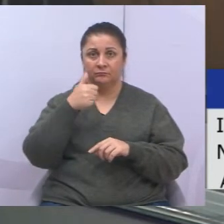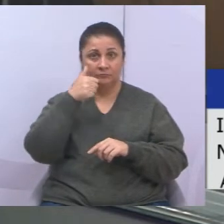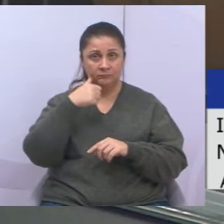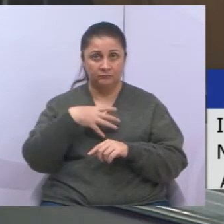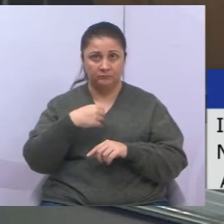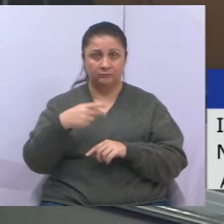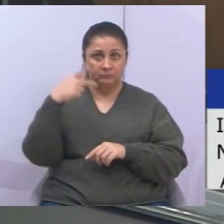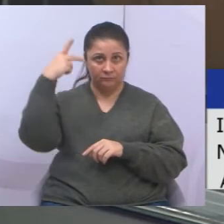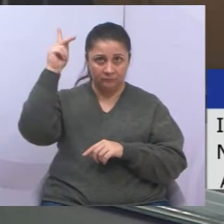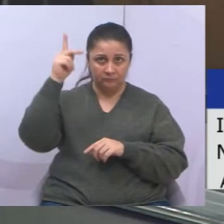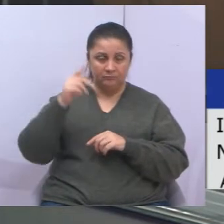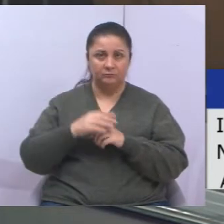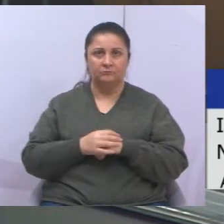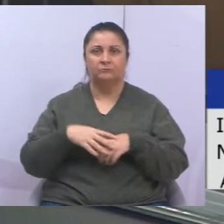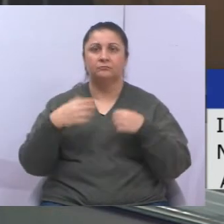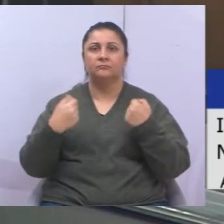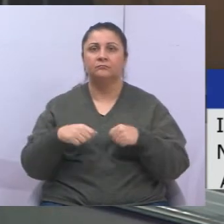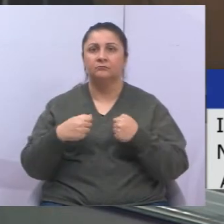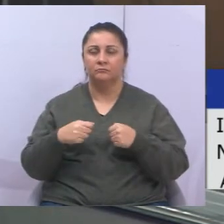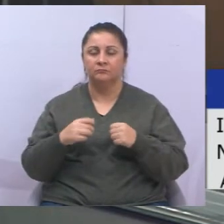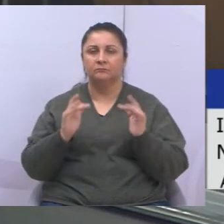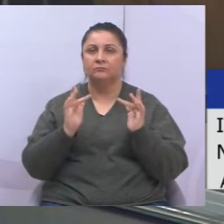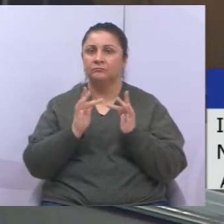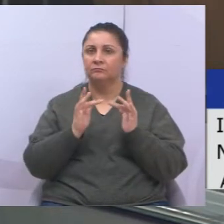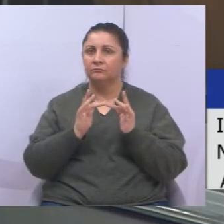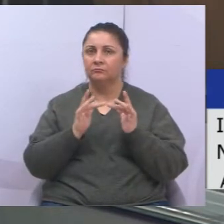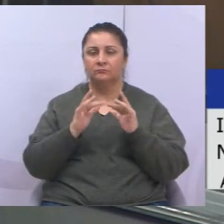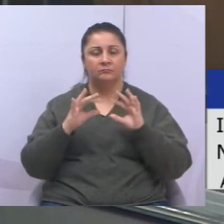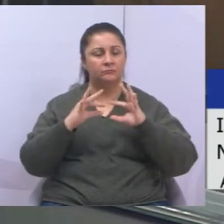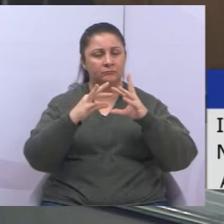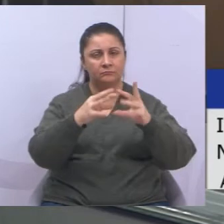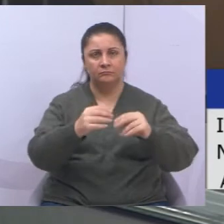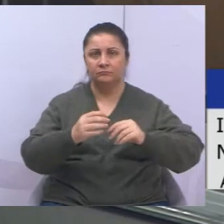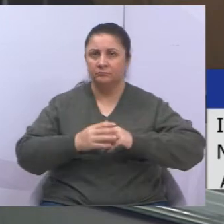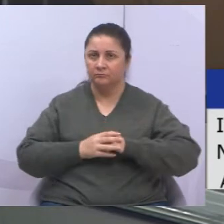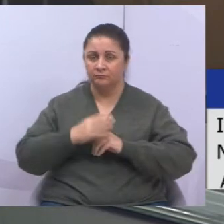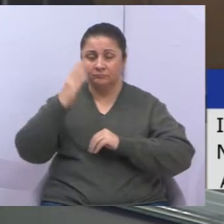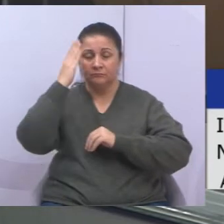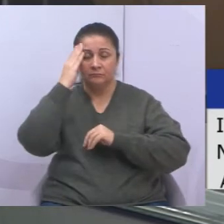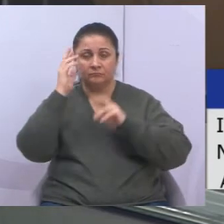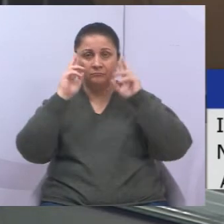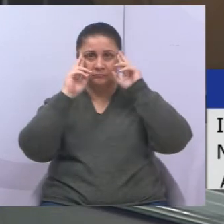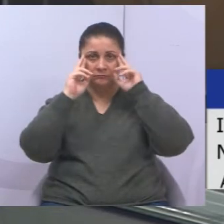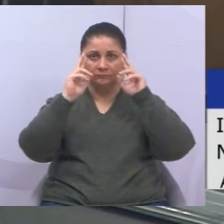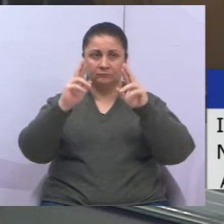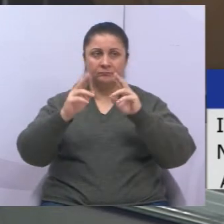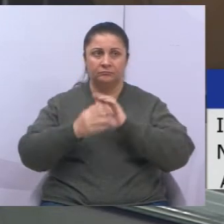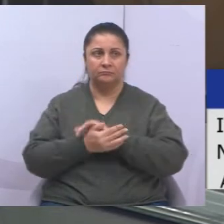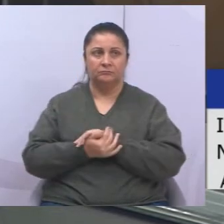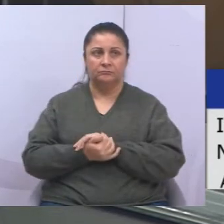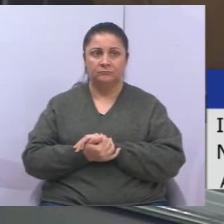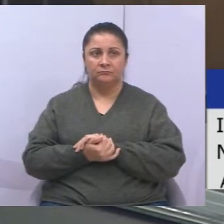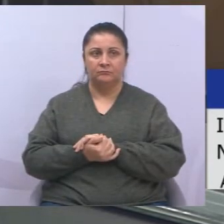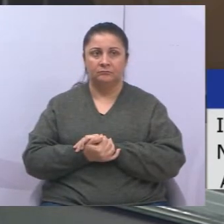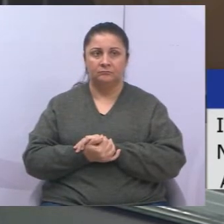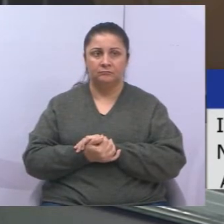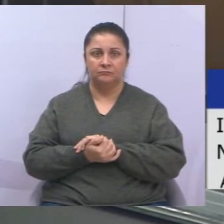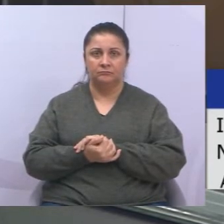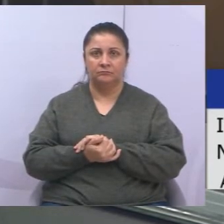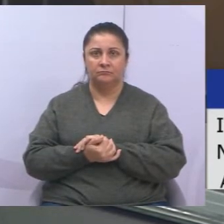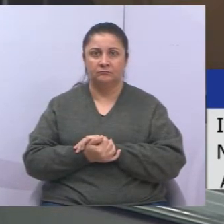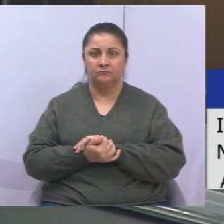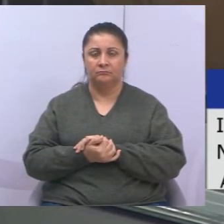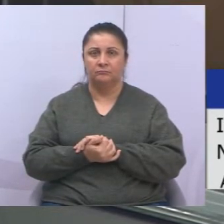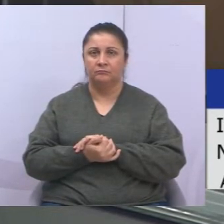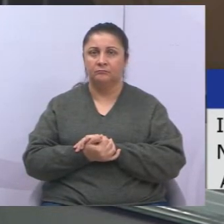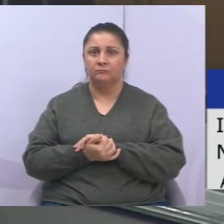casa, ela precisa ter o contato com todos e saber respeitar. Né? E muitas